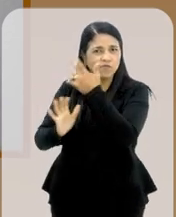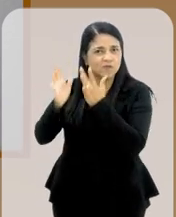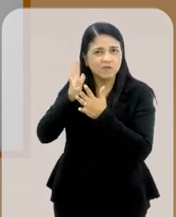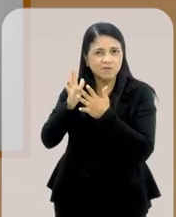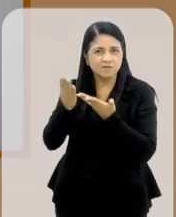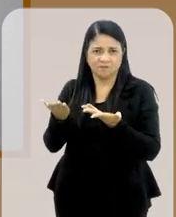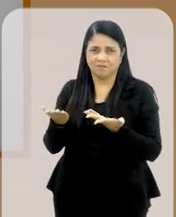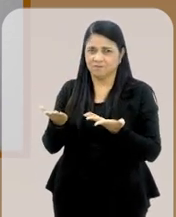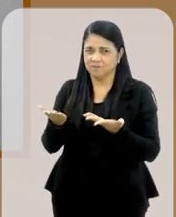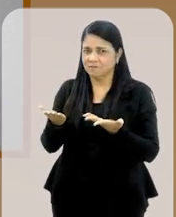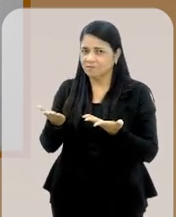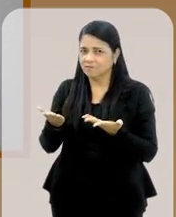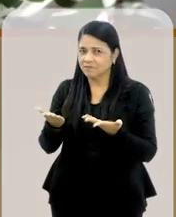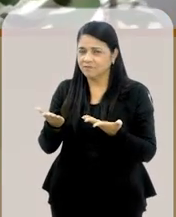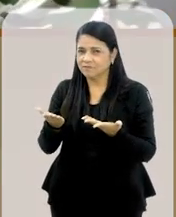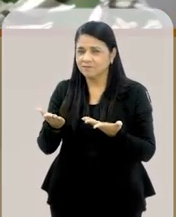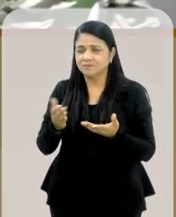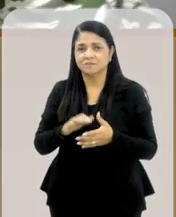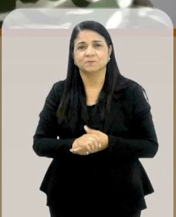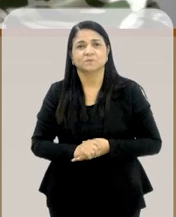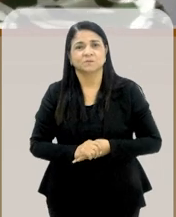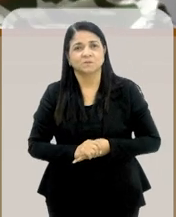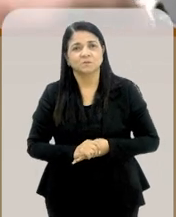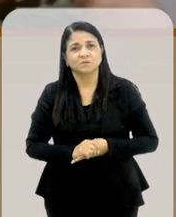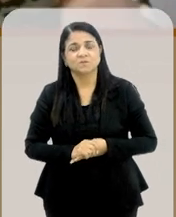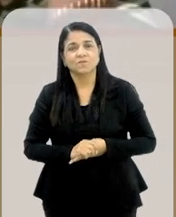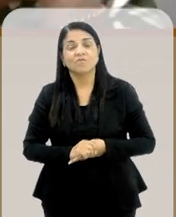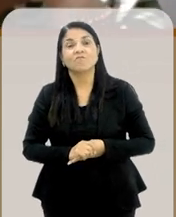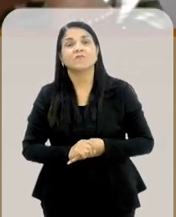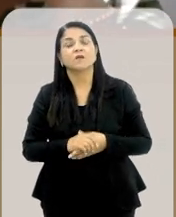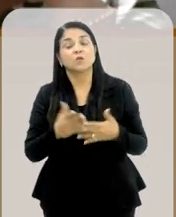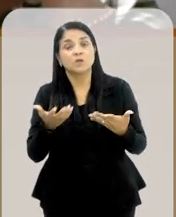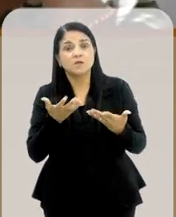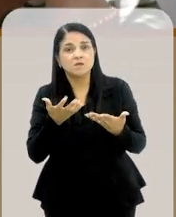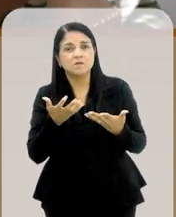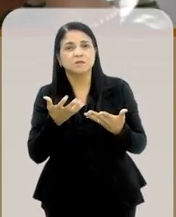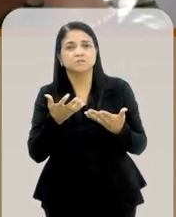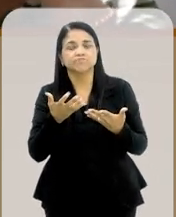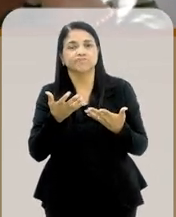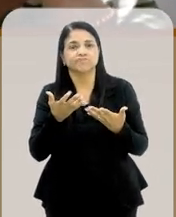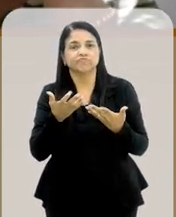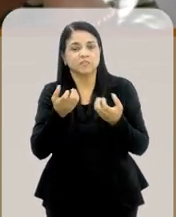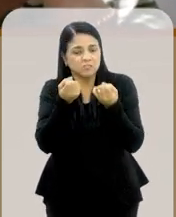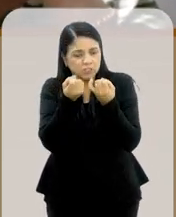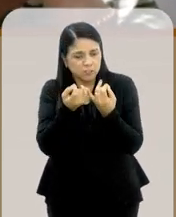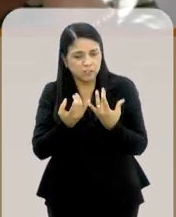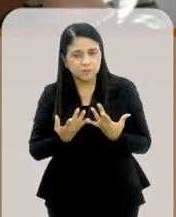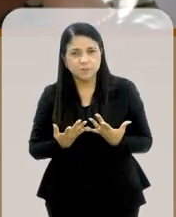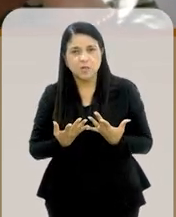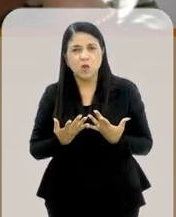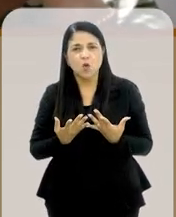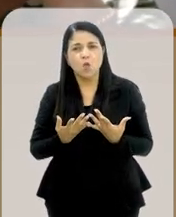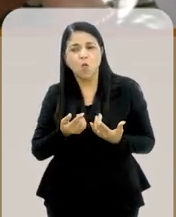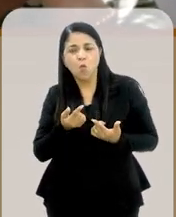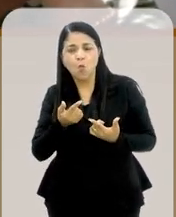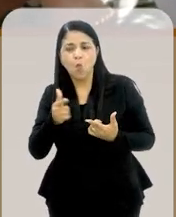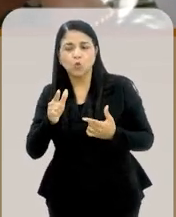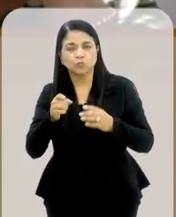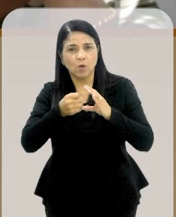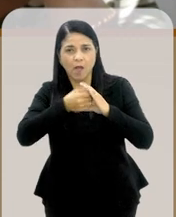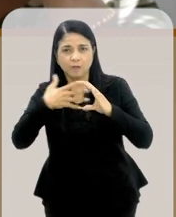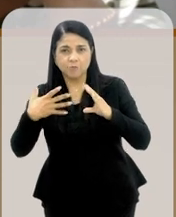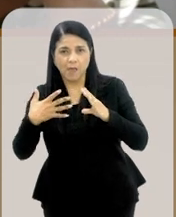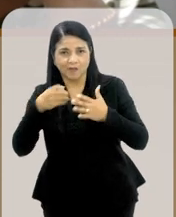vida sem violência. E aí, eu queria que a gente falasse sobre o